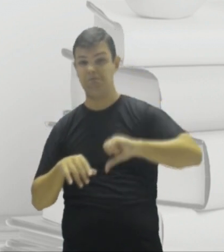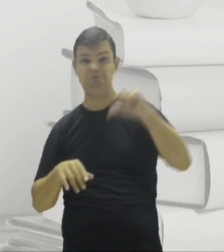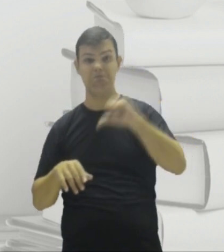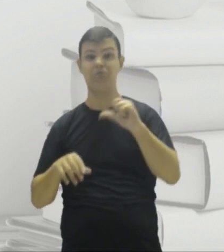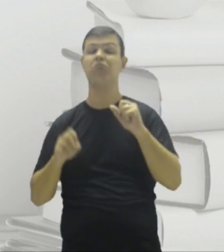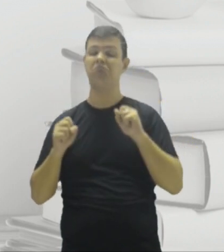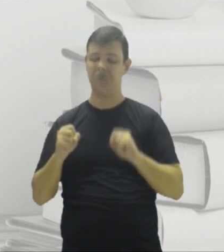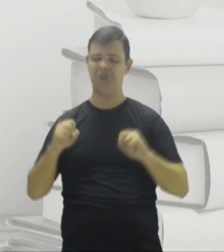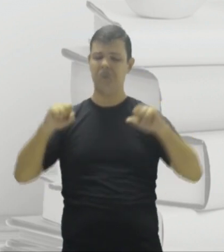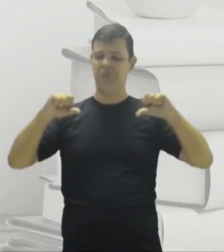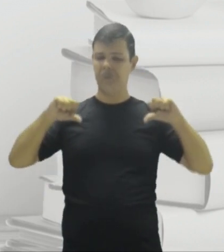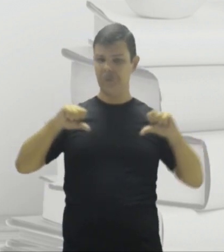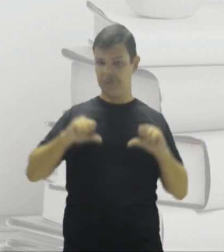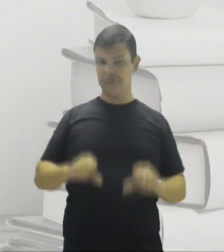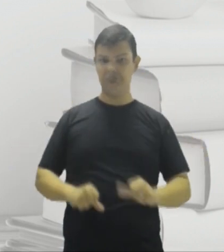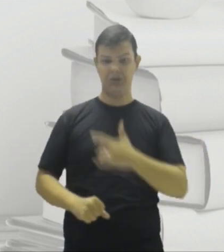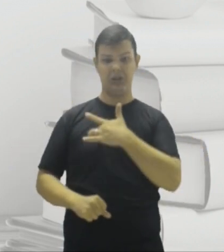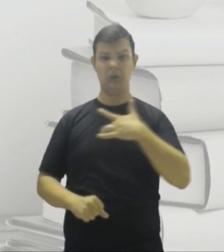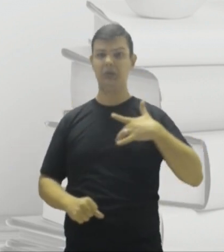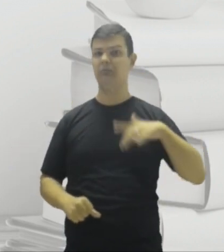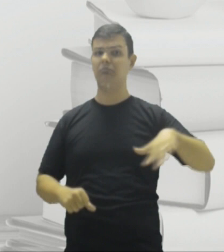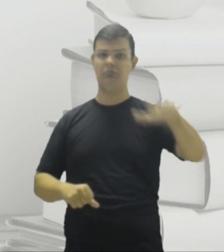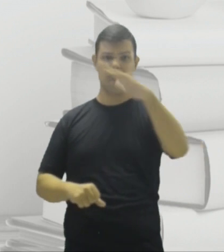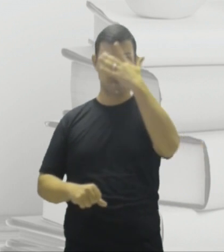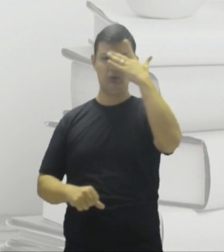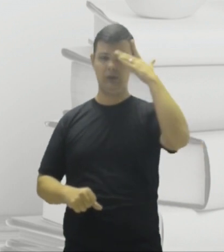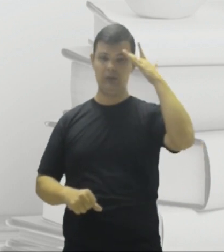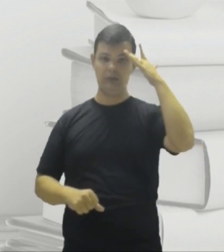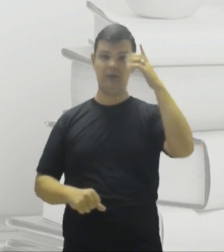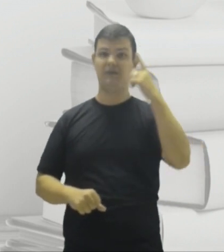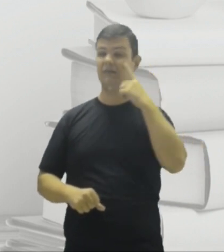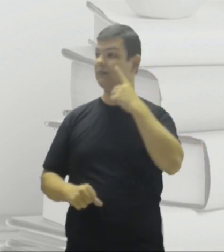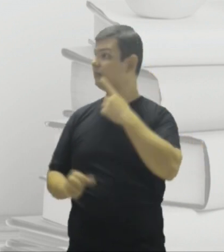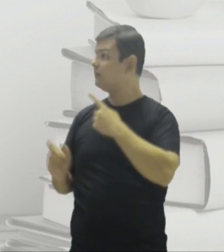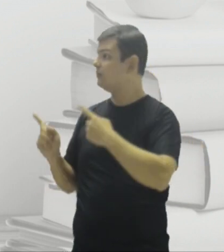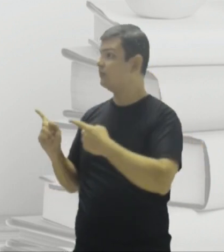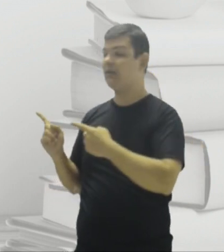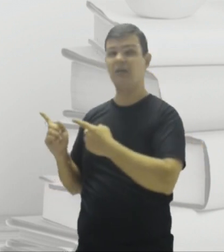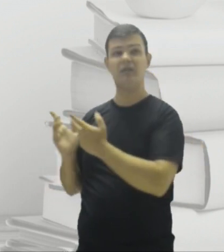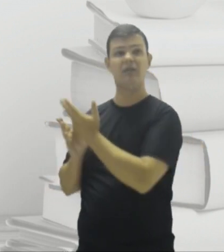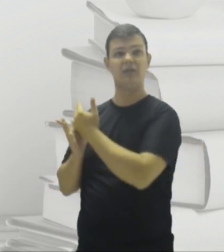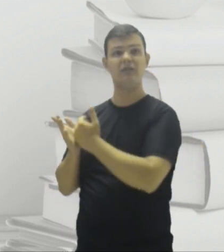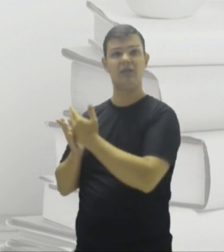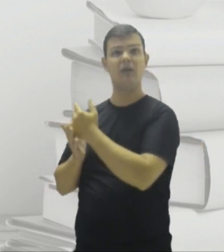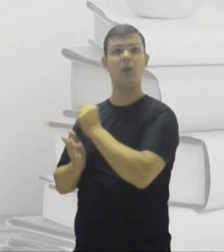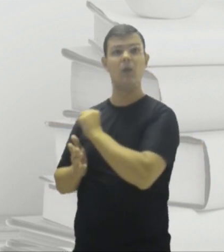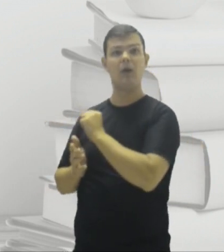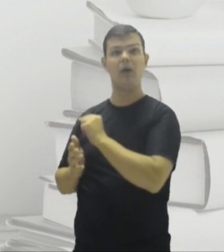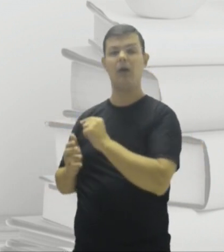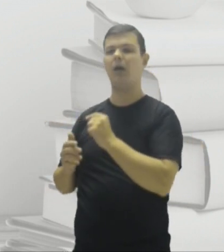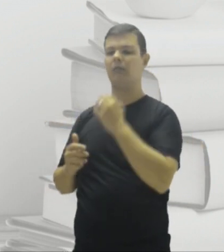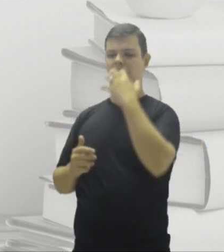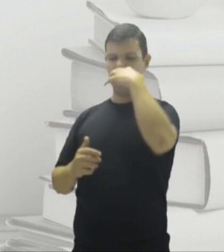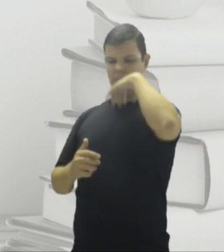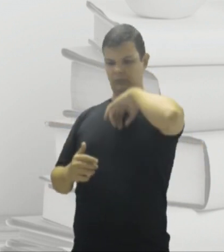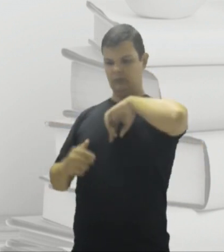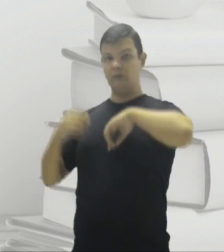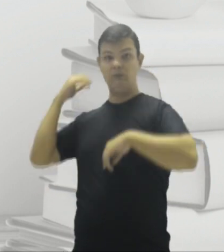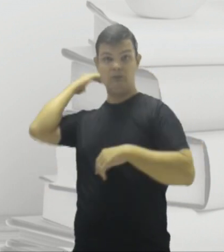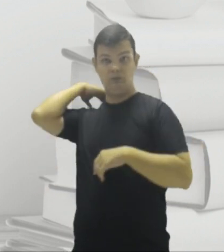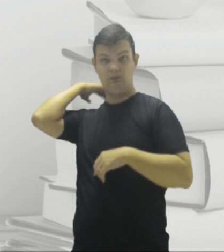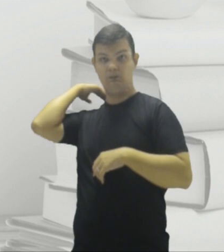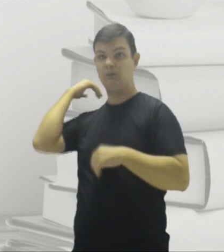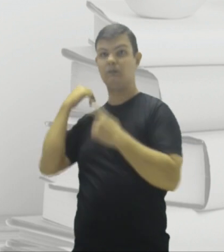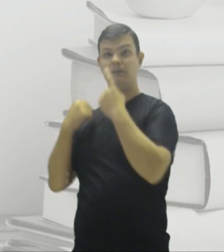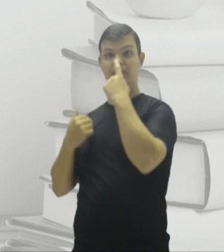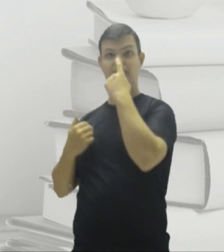traz consequências negativas à saúde das pessoas. Observem na tela o desenho aqui do sistema respiratório. Então, o ar